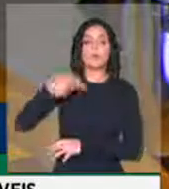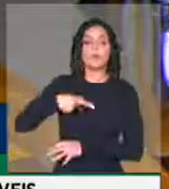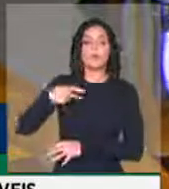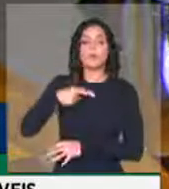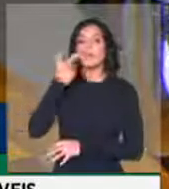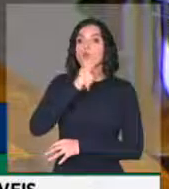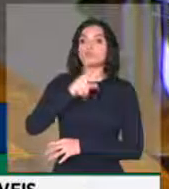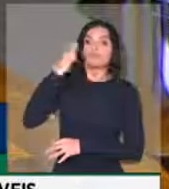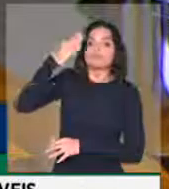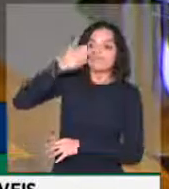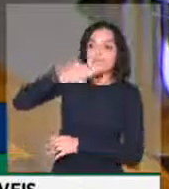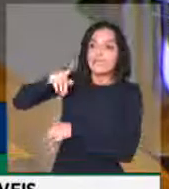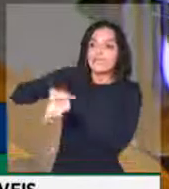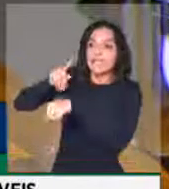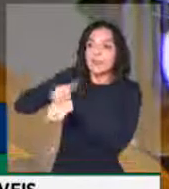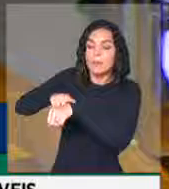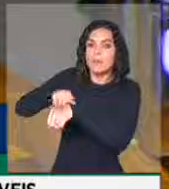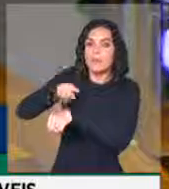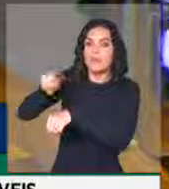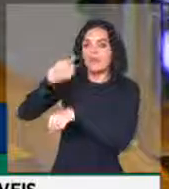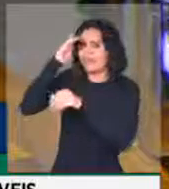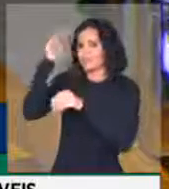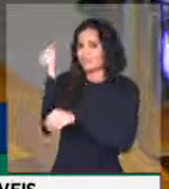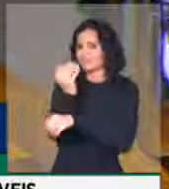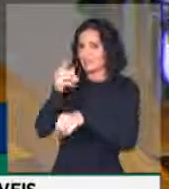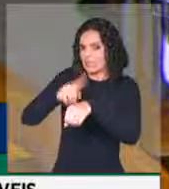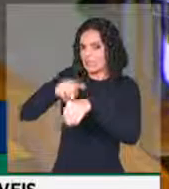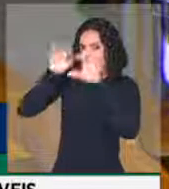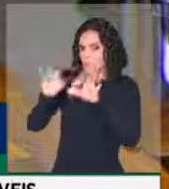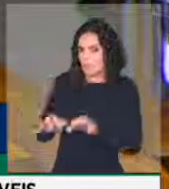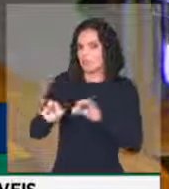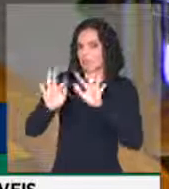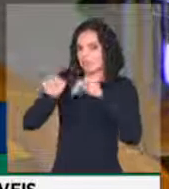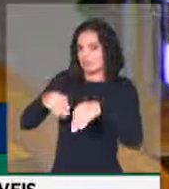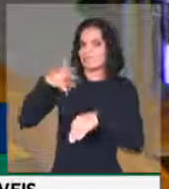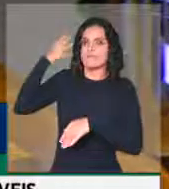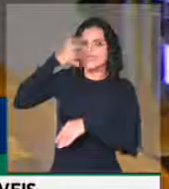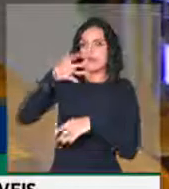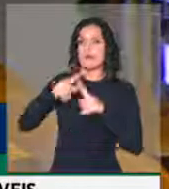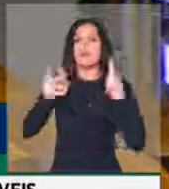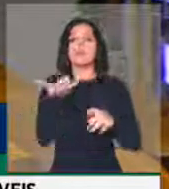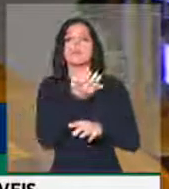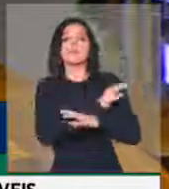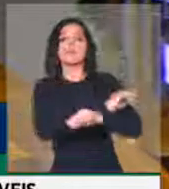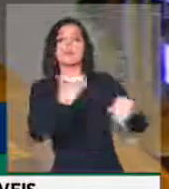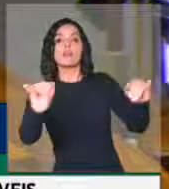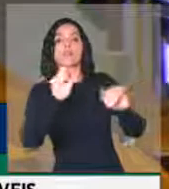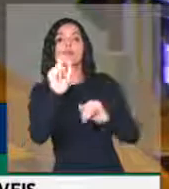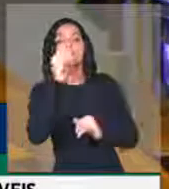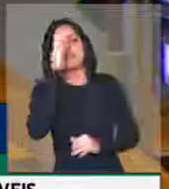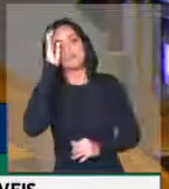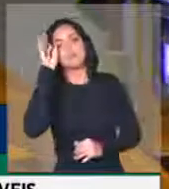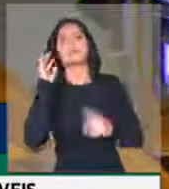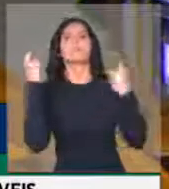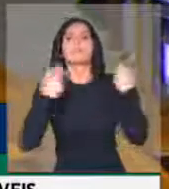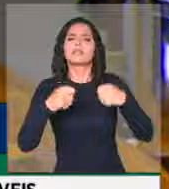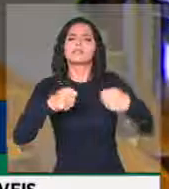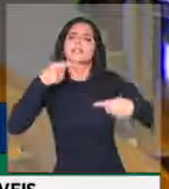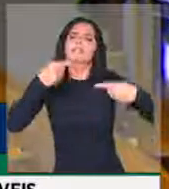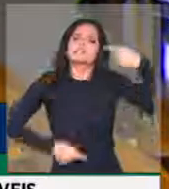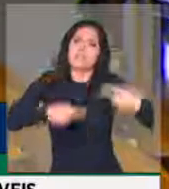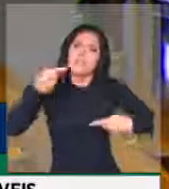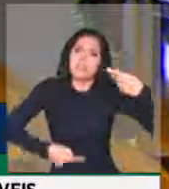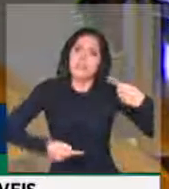enxergar meu tempo, mas não quero passar do tempo, dizendo que nós precisamos fazer esse